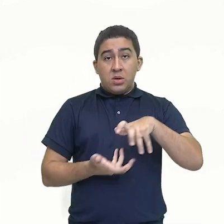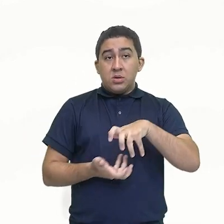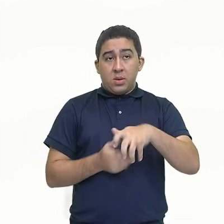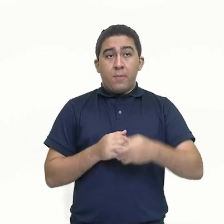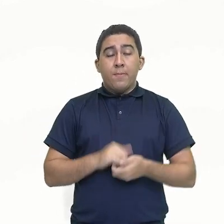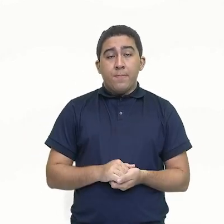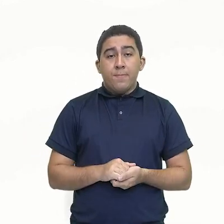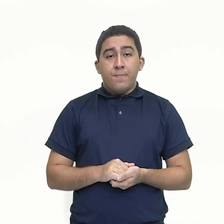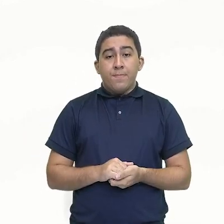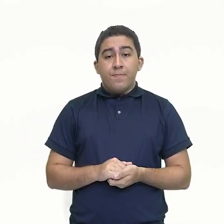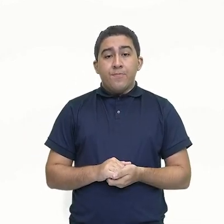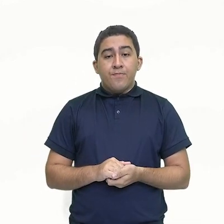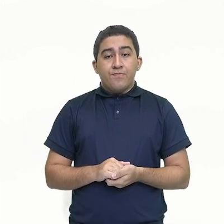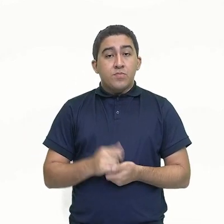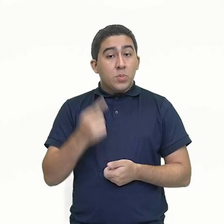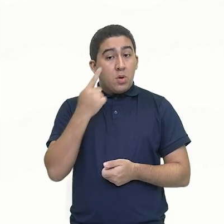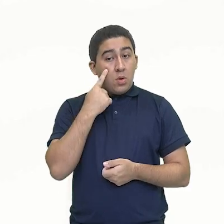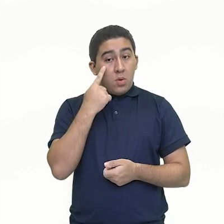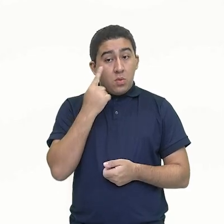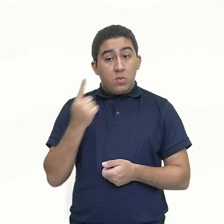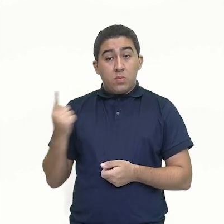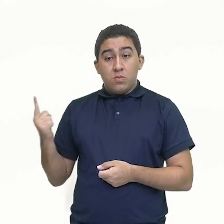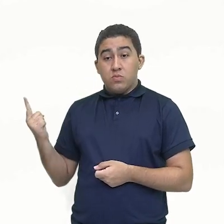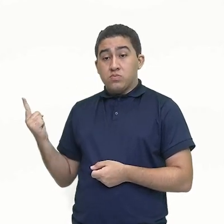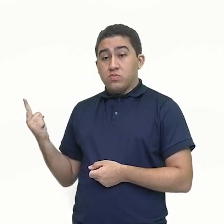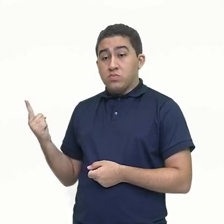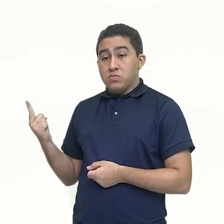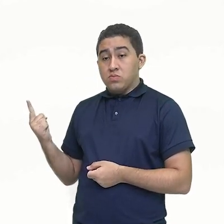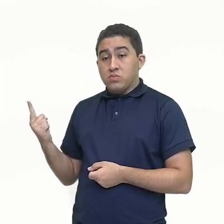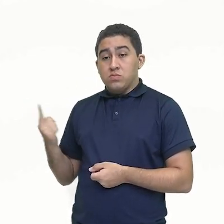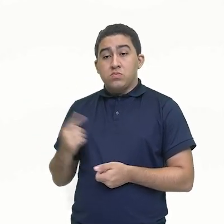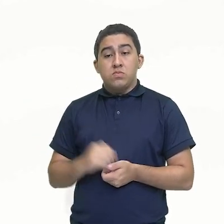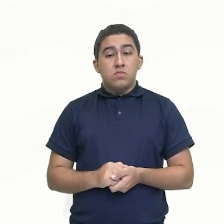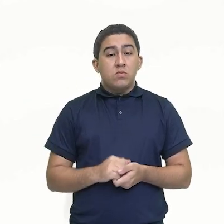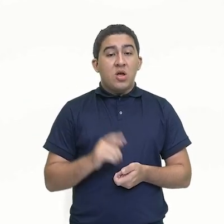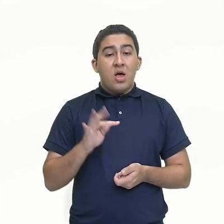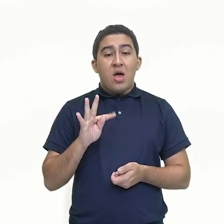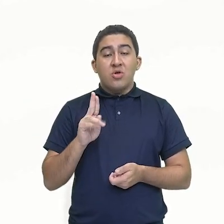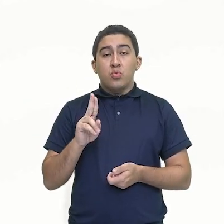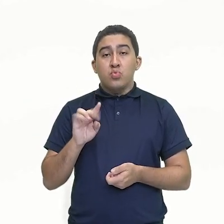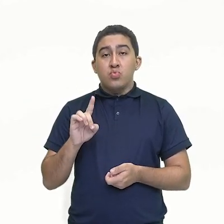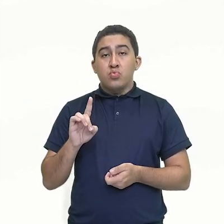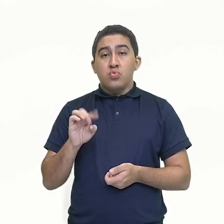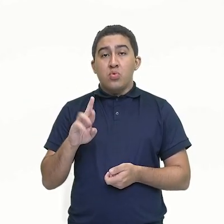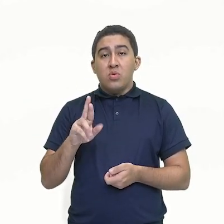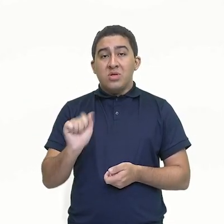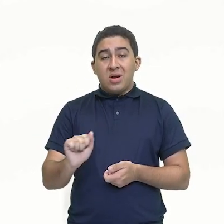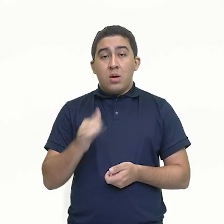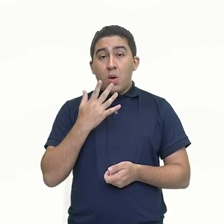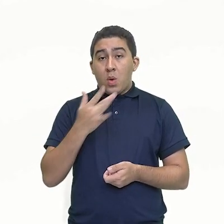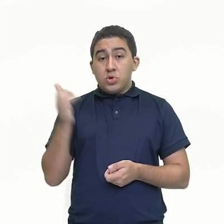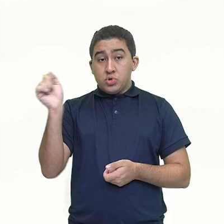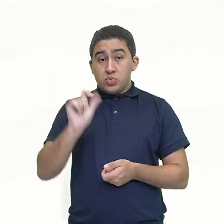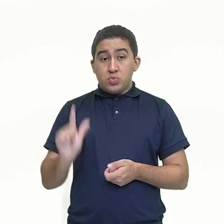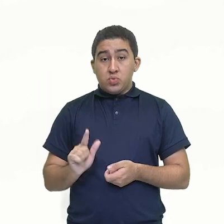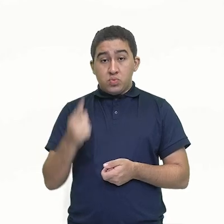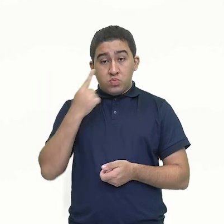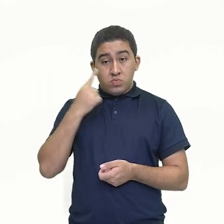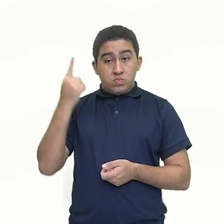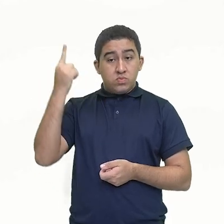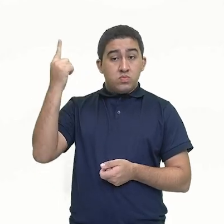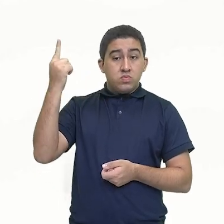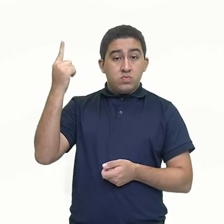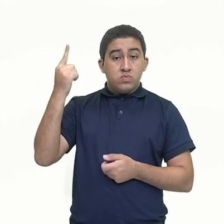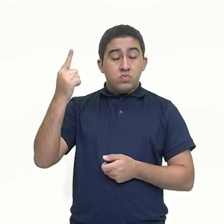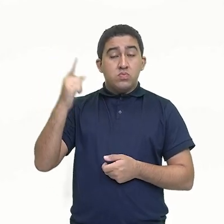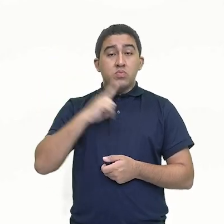Terra, né? Olha aqui a tundra em azul. Olha só aqui, ó.